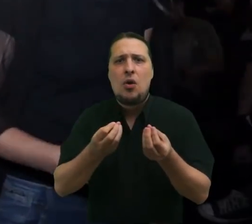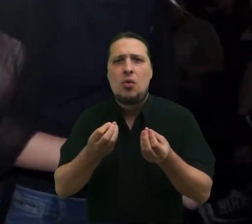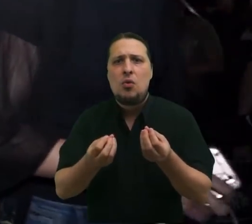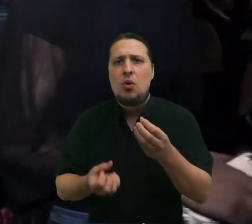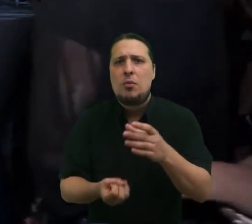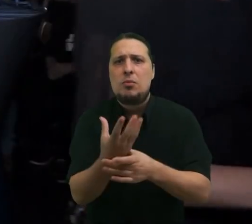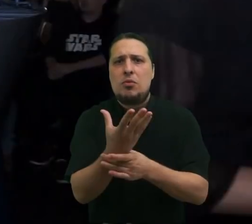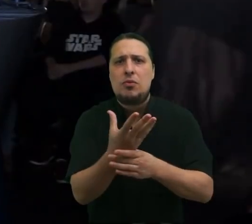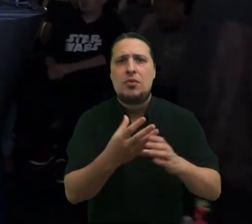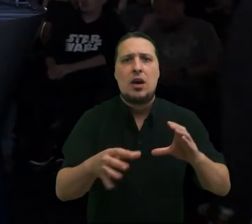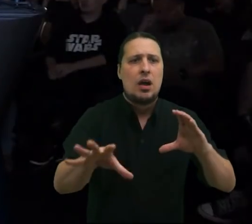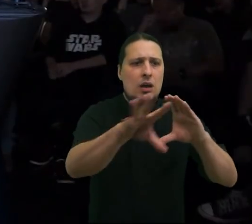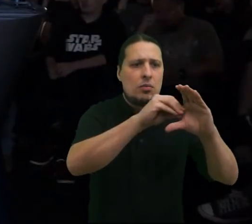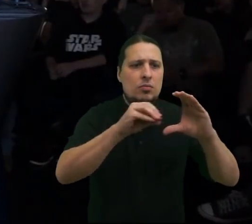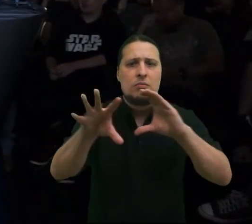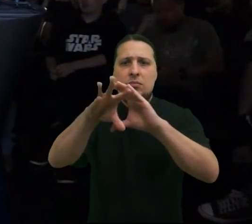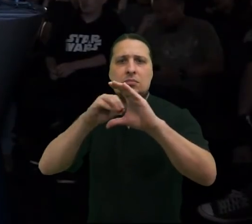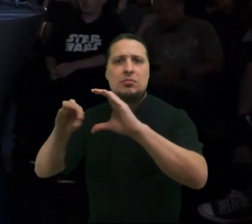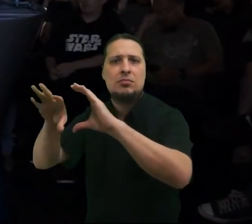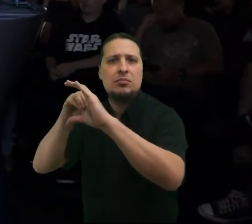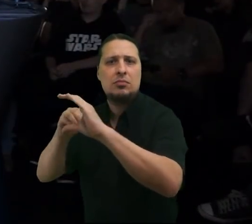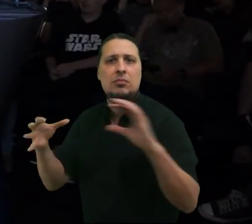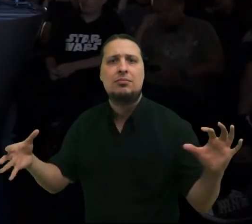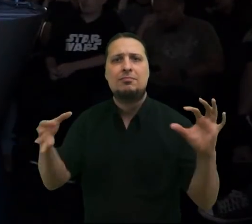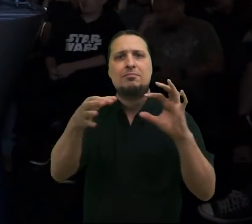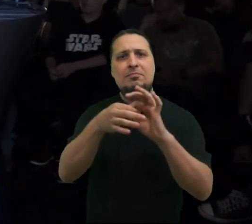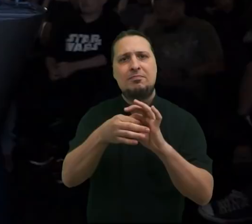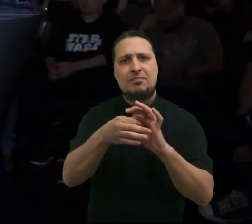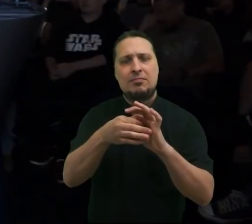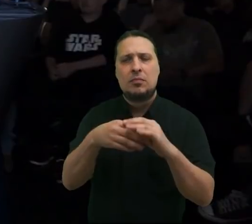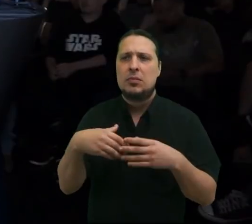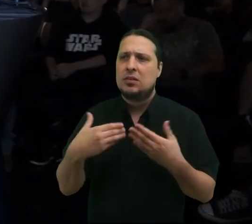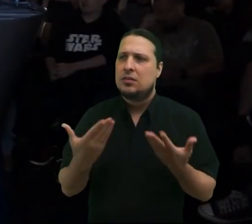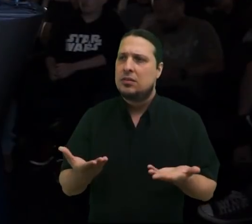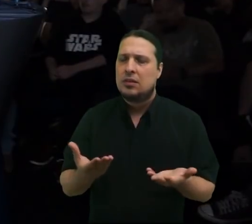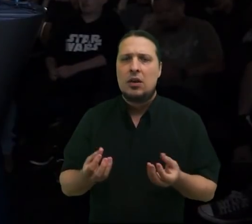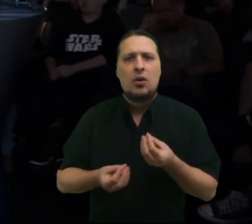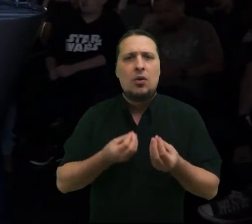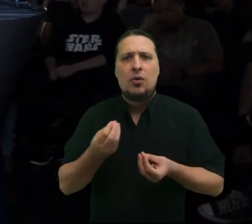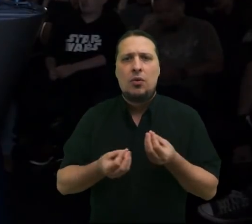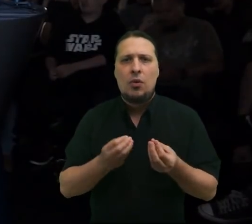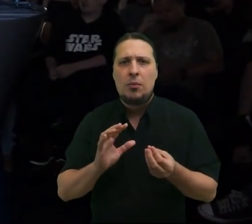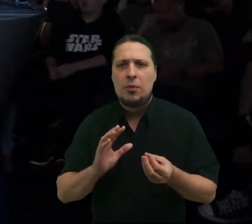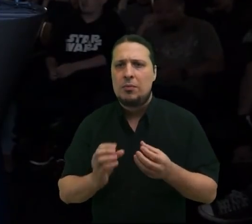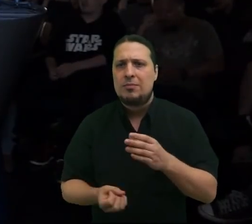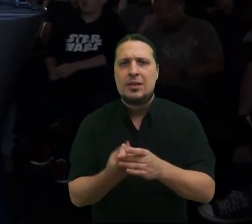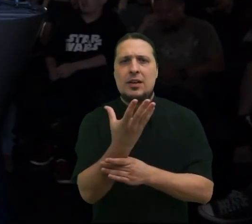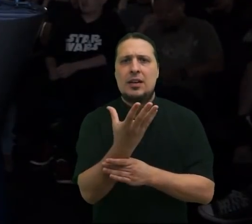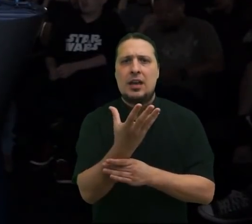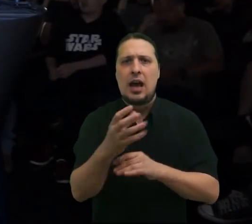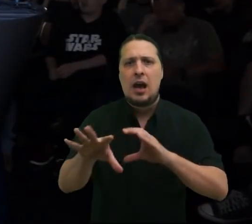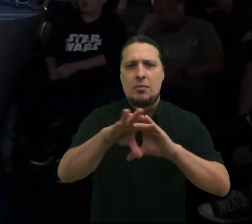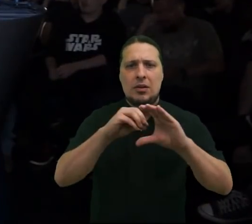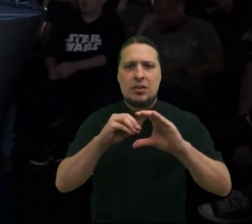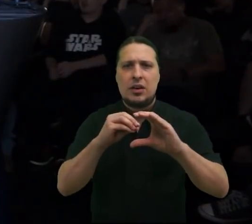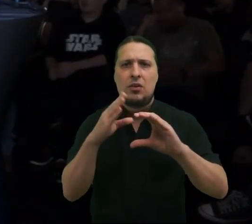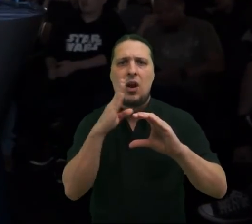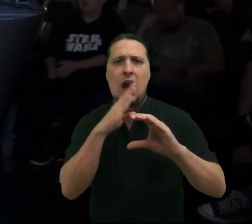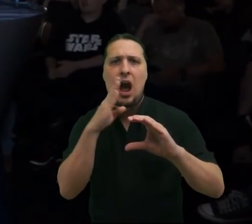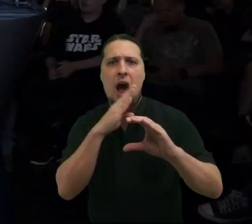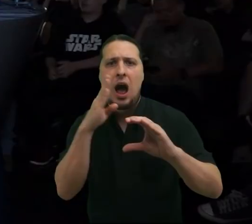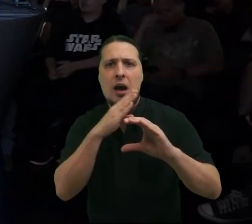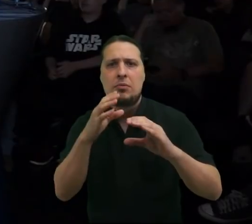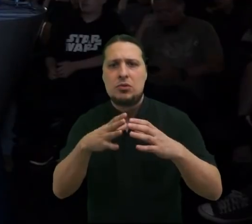no universo, das regiões mais densas lá no início do universo, não tenham se formado estrelas, mas tenham formado buracos negros